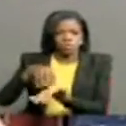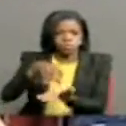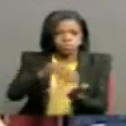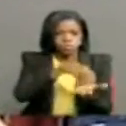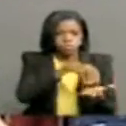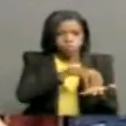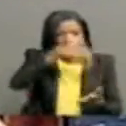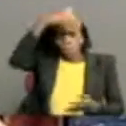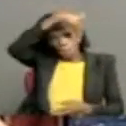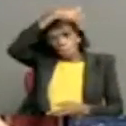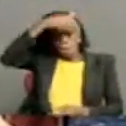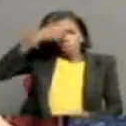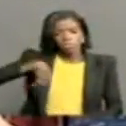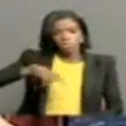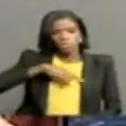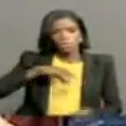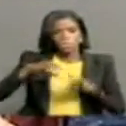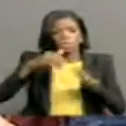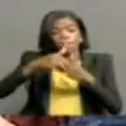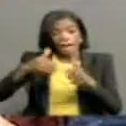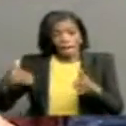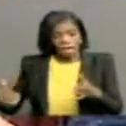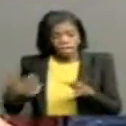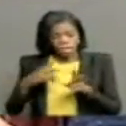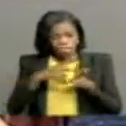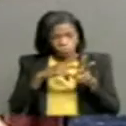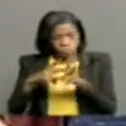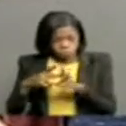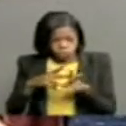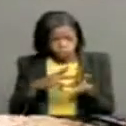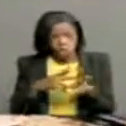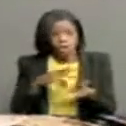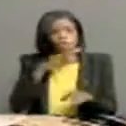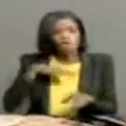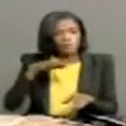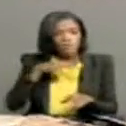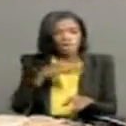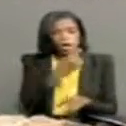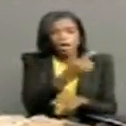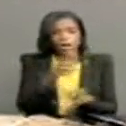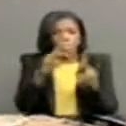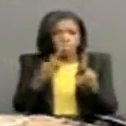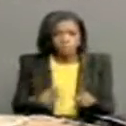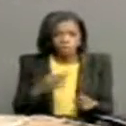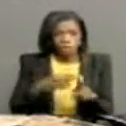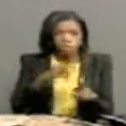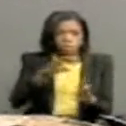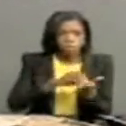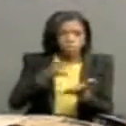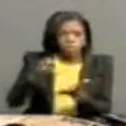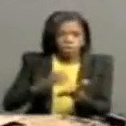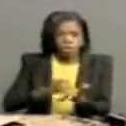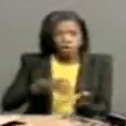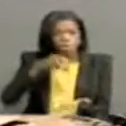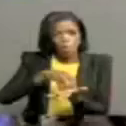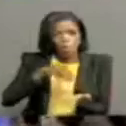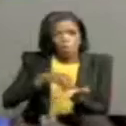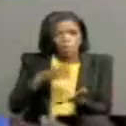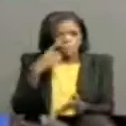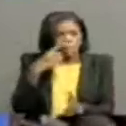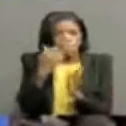fizemos o cadastramento e validamos cada uma das pessoas. Na aldeia do Água, no município do Quango, o